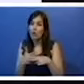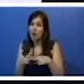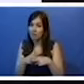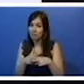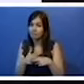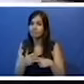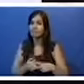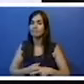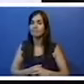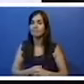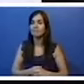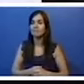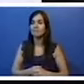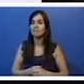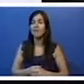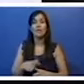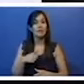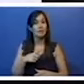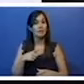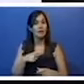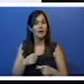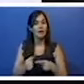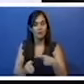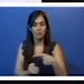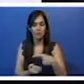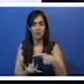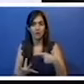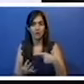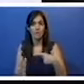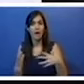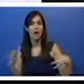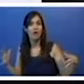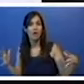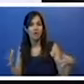aquela que tem o maior denominador